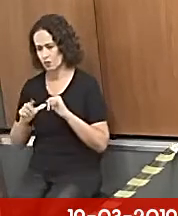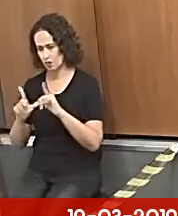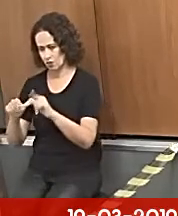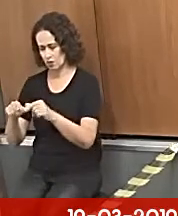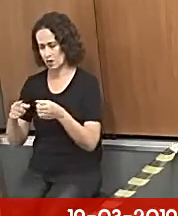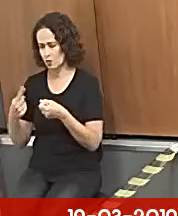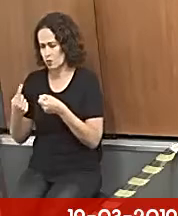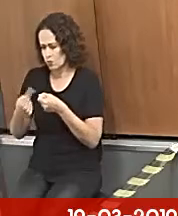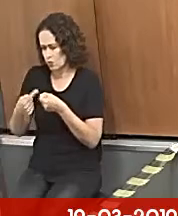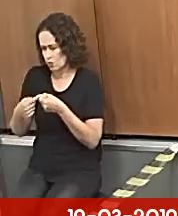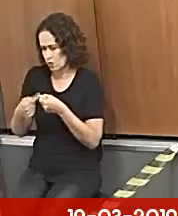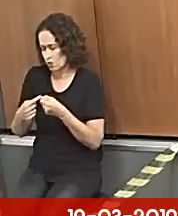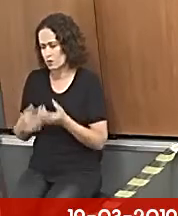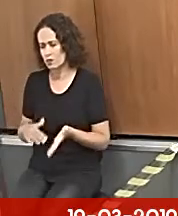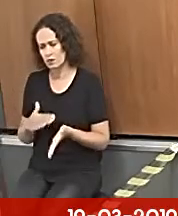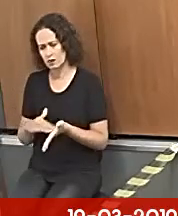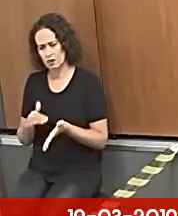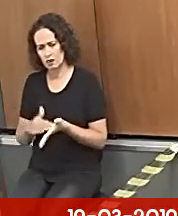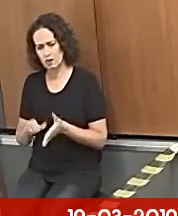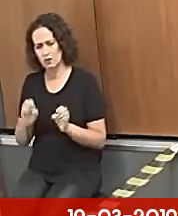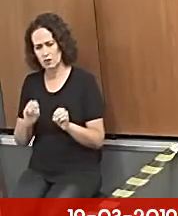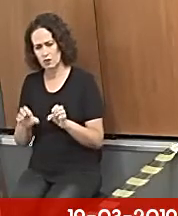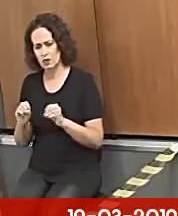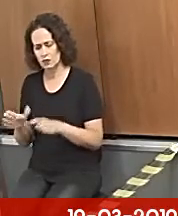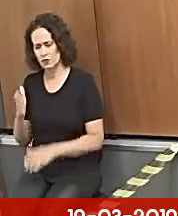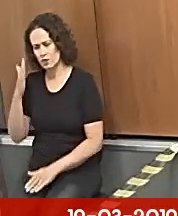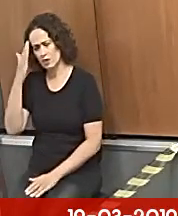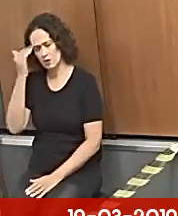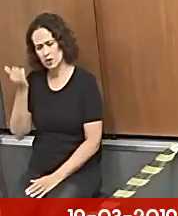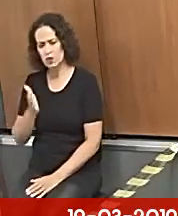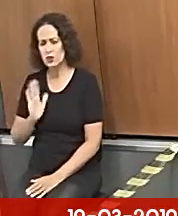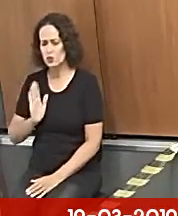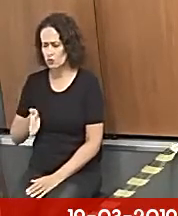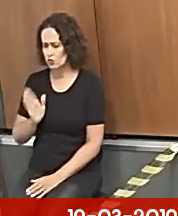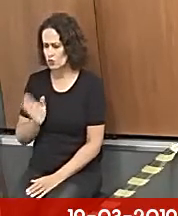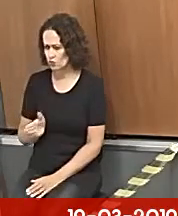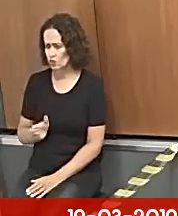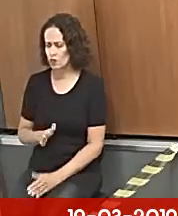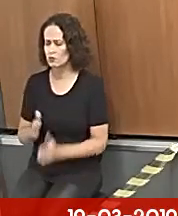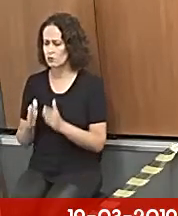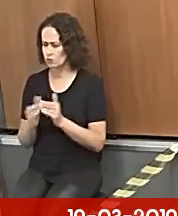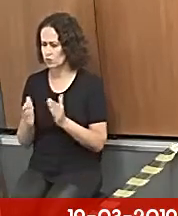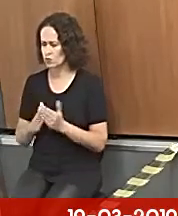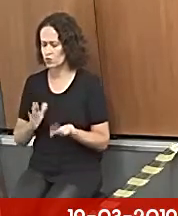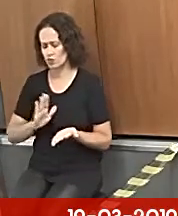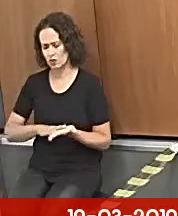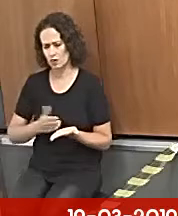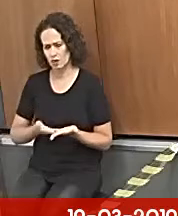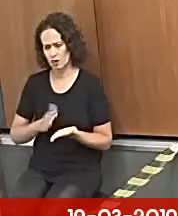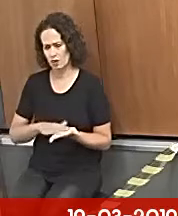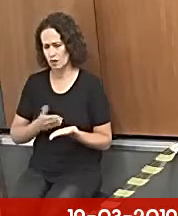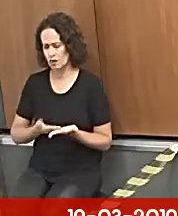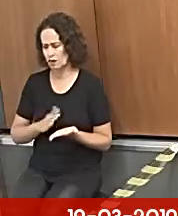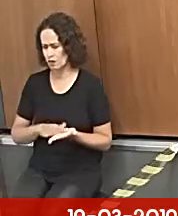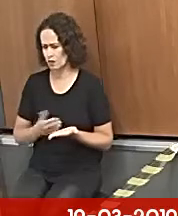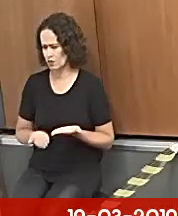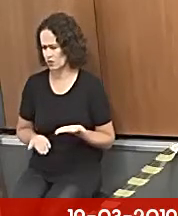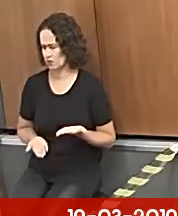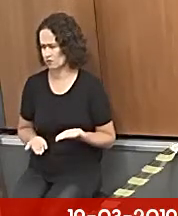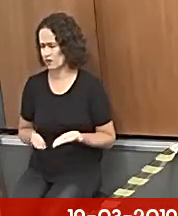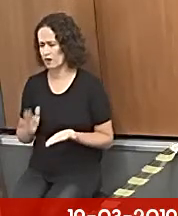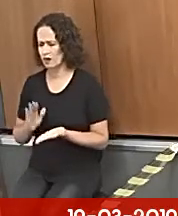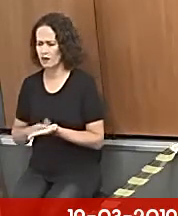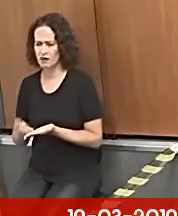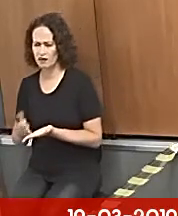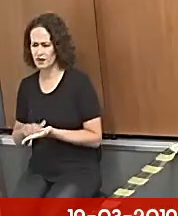municipal de educação veio saber da questão a flor não mas já contratei um intérprete para ela era criança eu falei em teste para ela não adianta nada